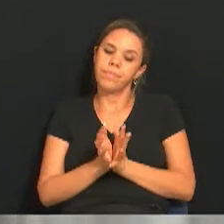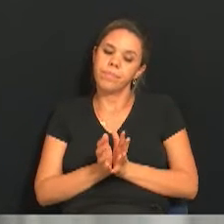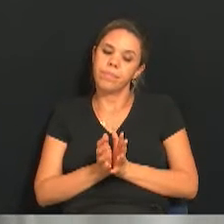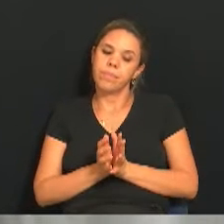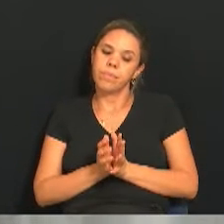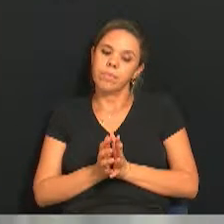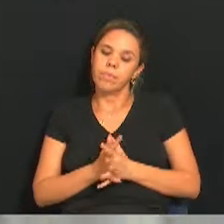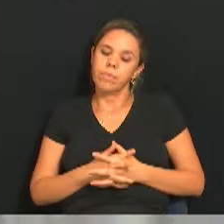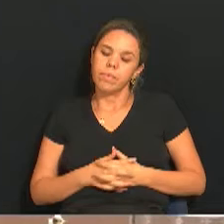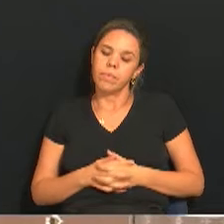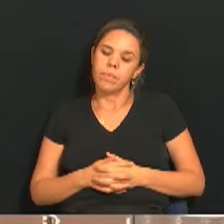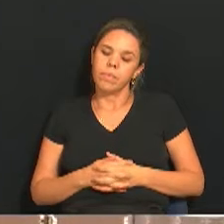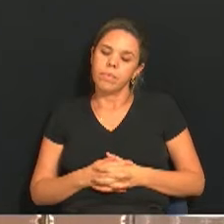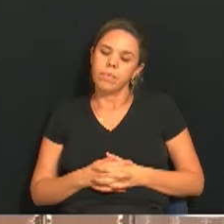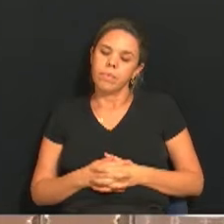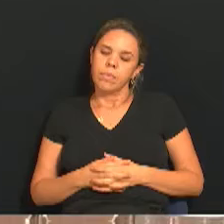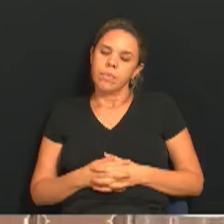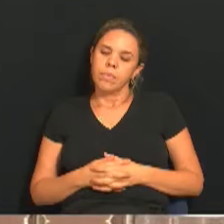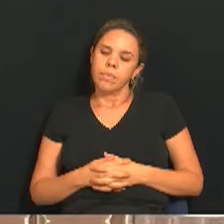Centro.